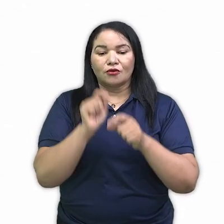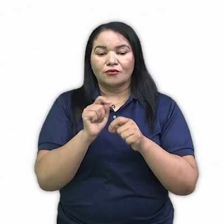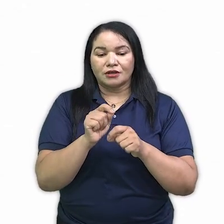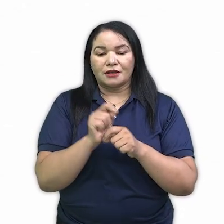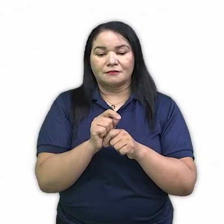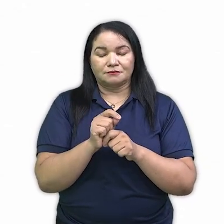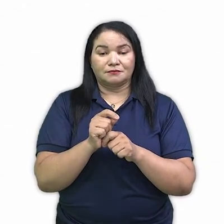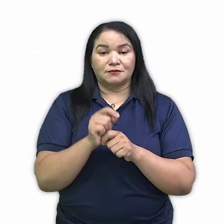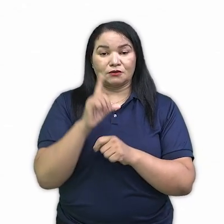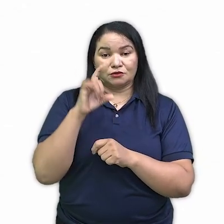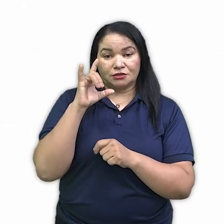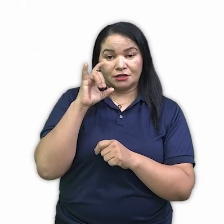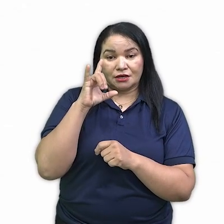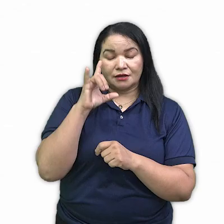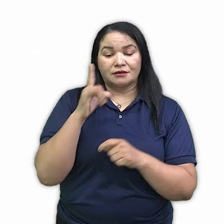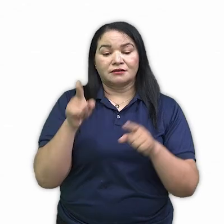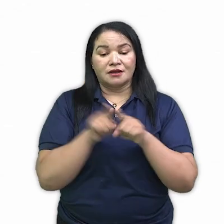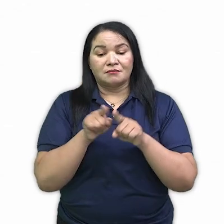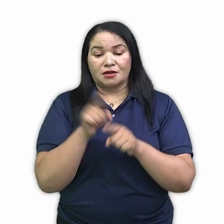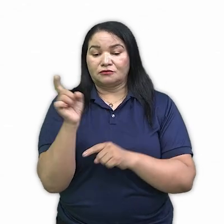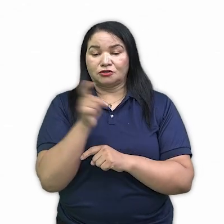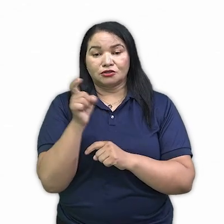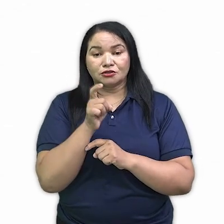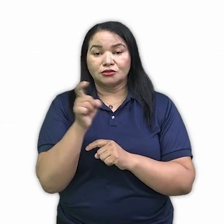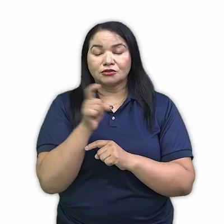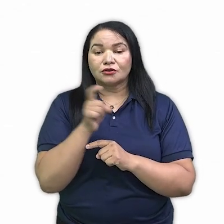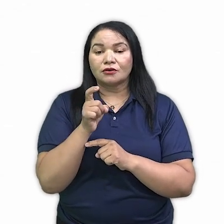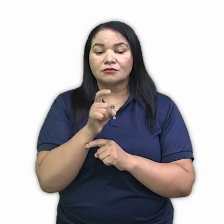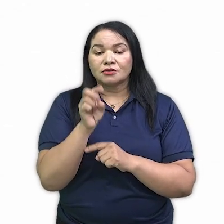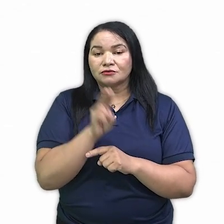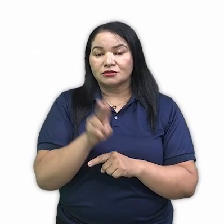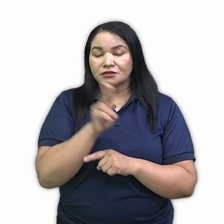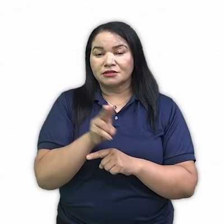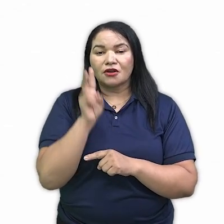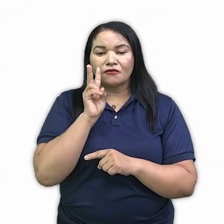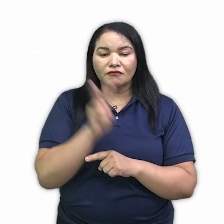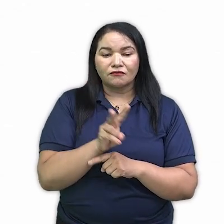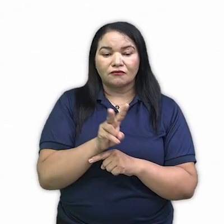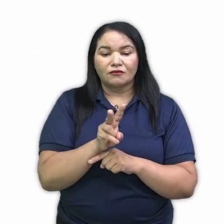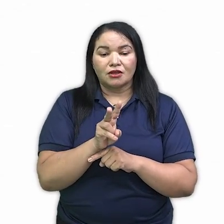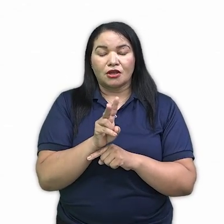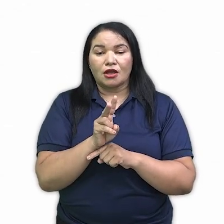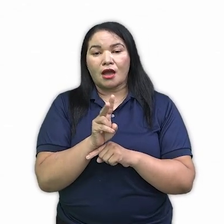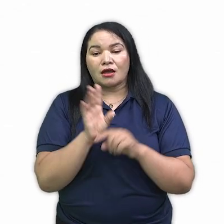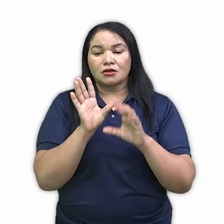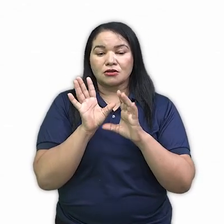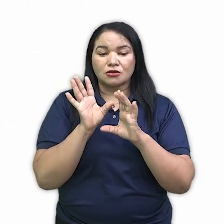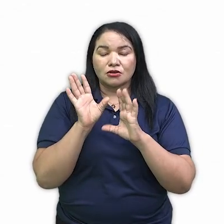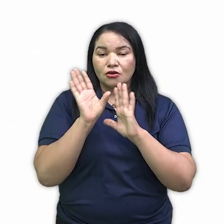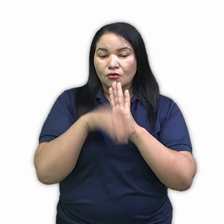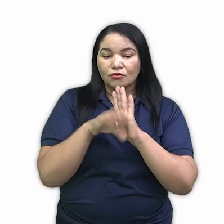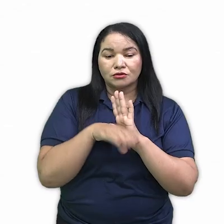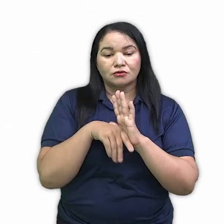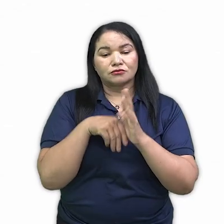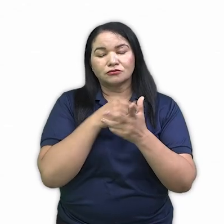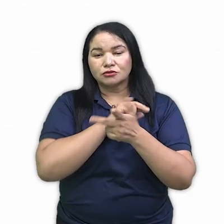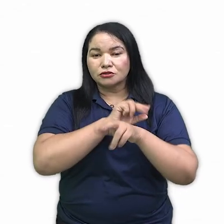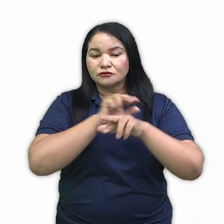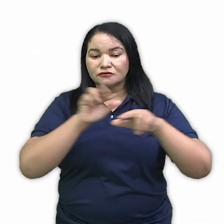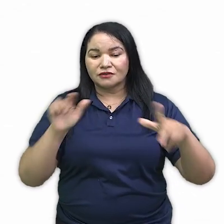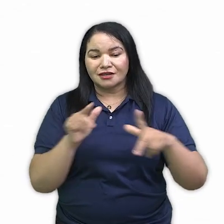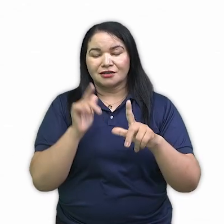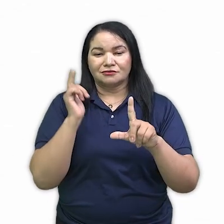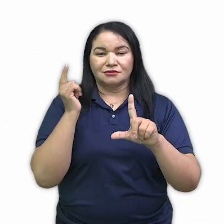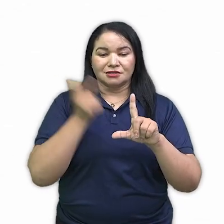quem? O Instagram e o TikTok, que são mais utilizados para ver o quê? Conteúdos leves, humorísticos,